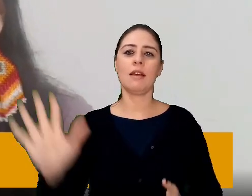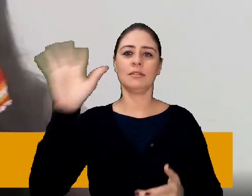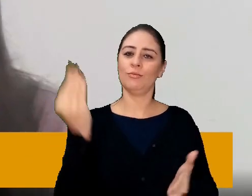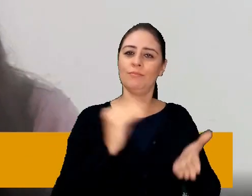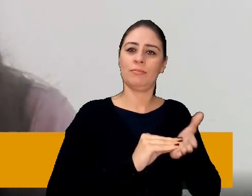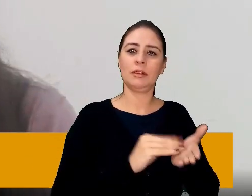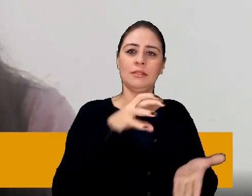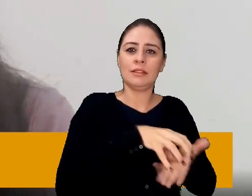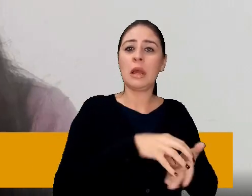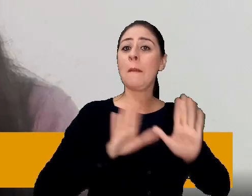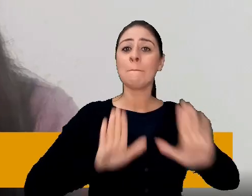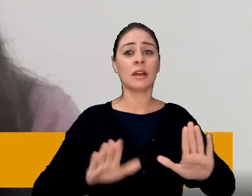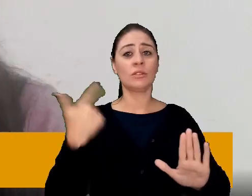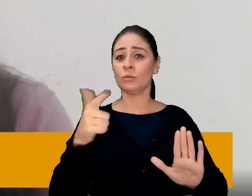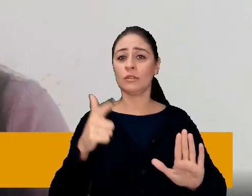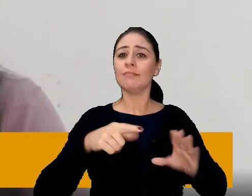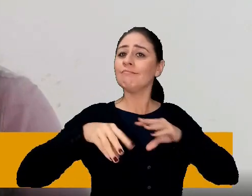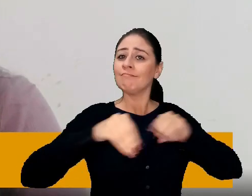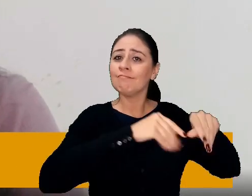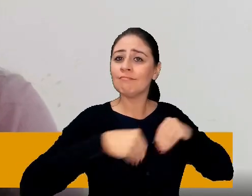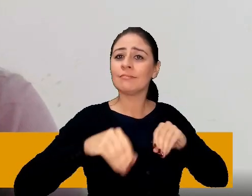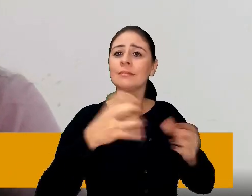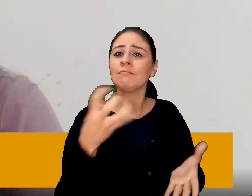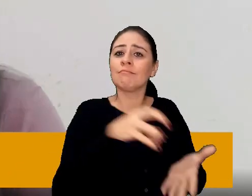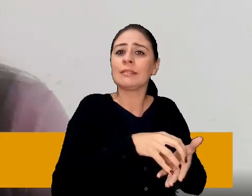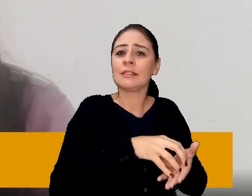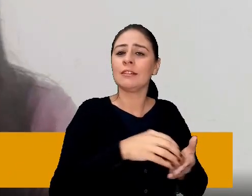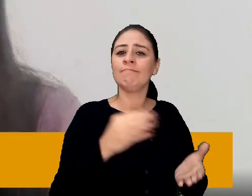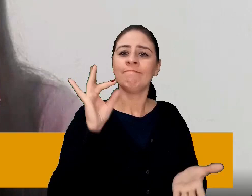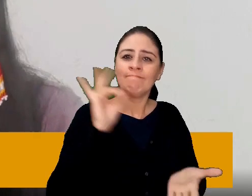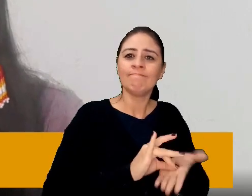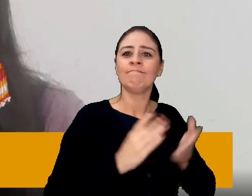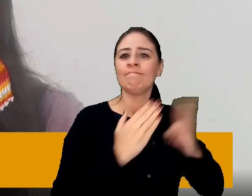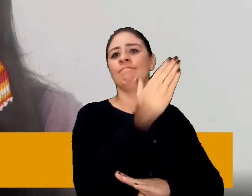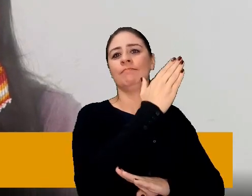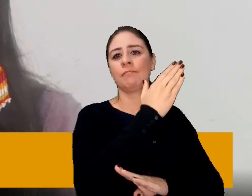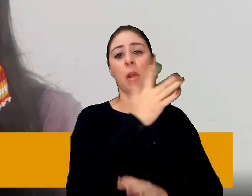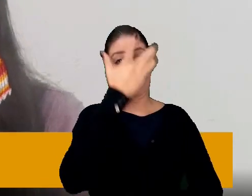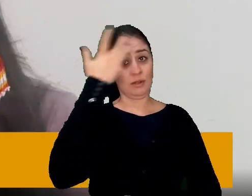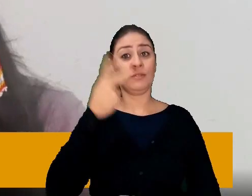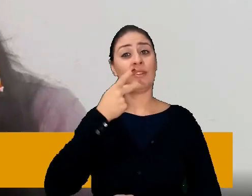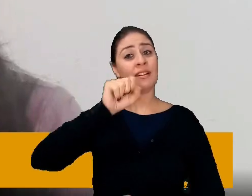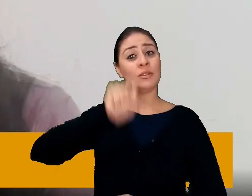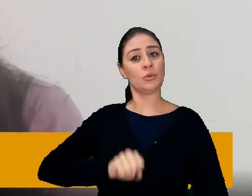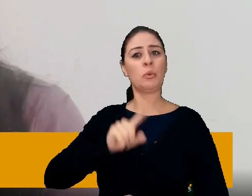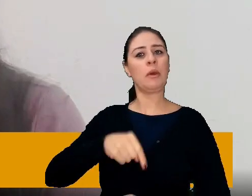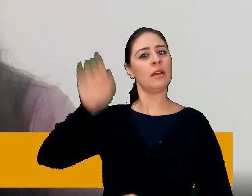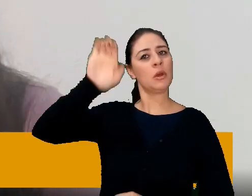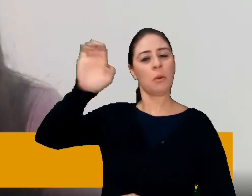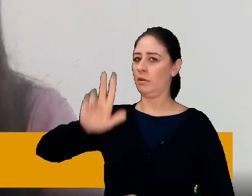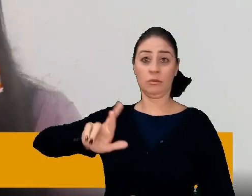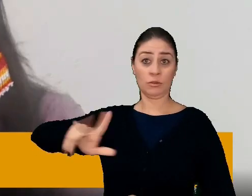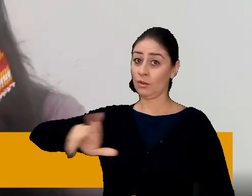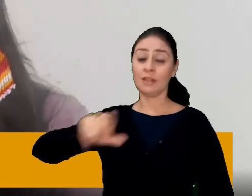território não é reconhecido, né? E quando eu falo que o Sul é europeu, é mentira. O Sul ele é indígena. E o Sul ele tem uma história muito triste,